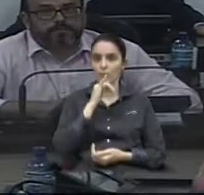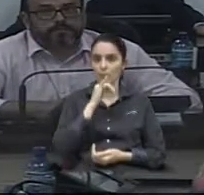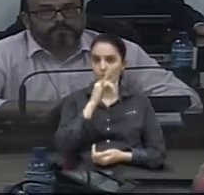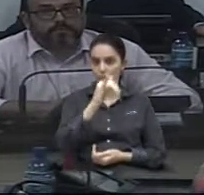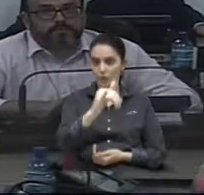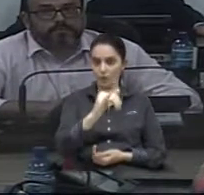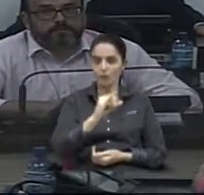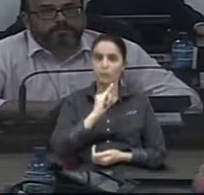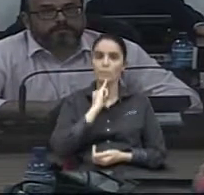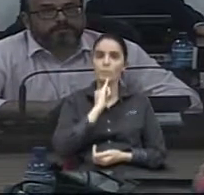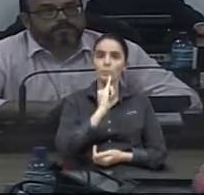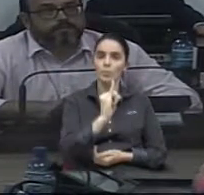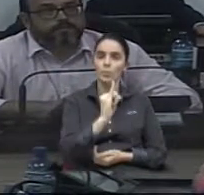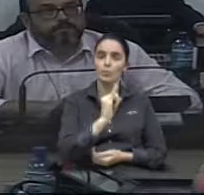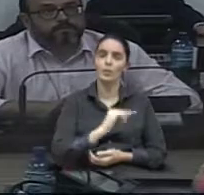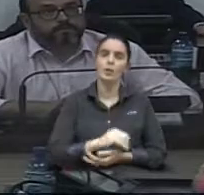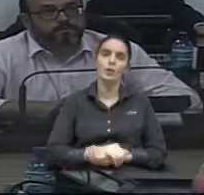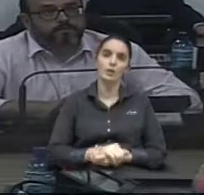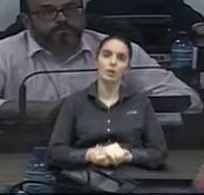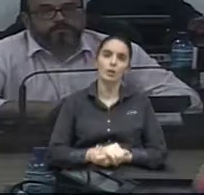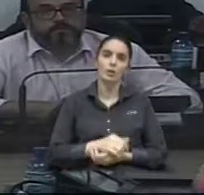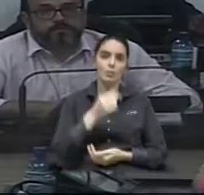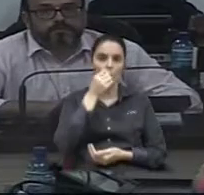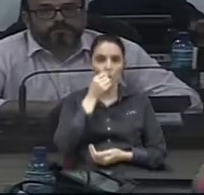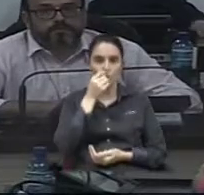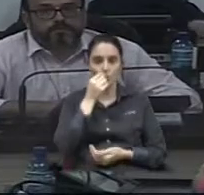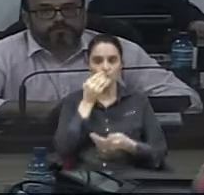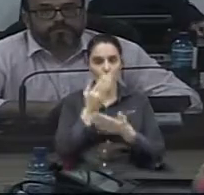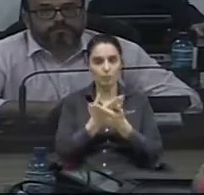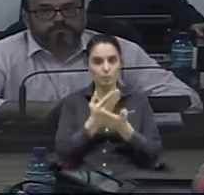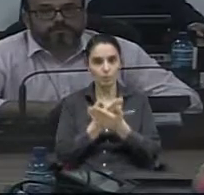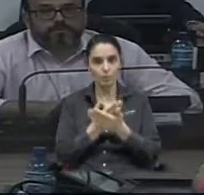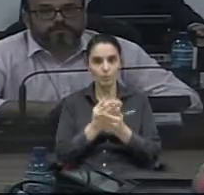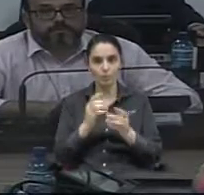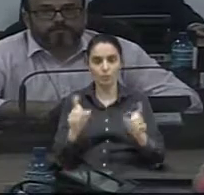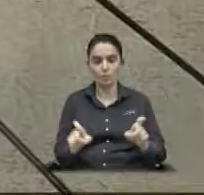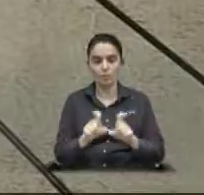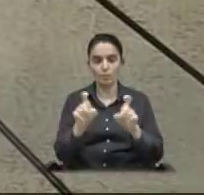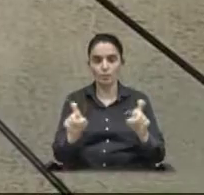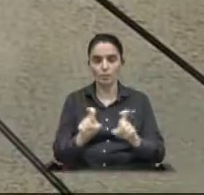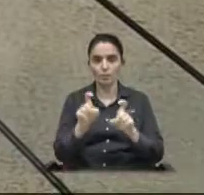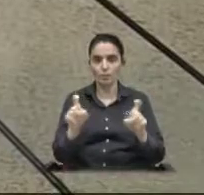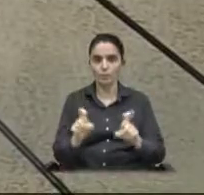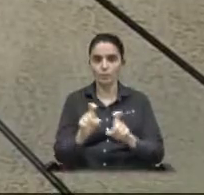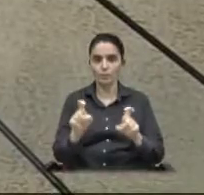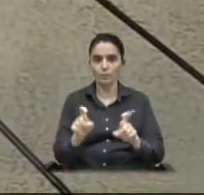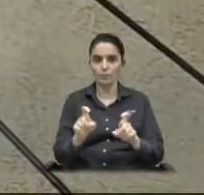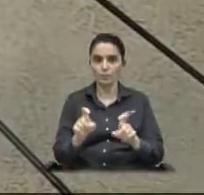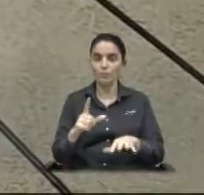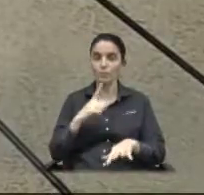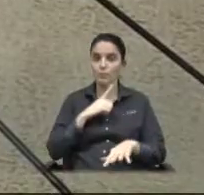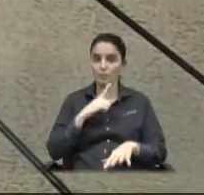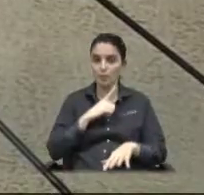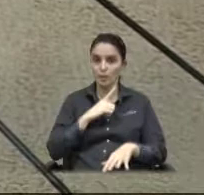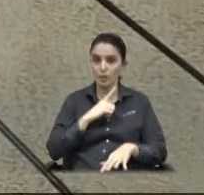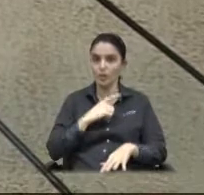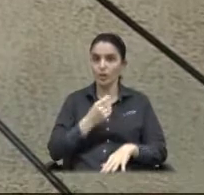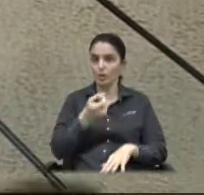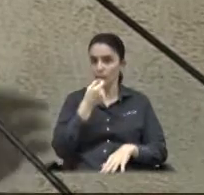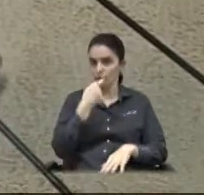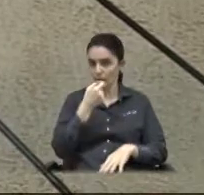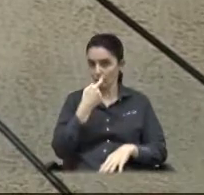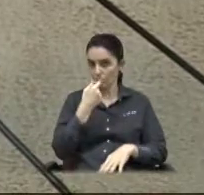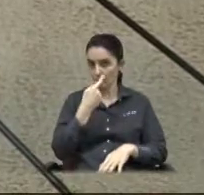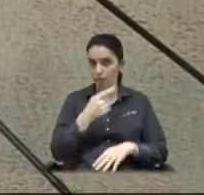informação que eu pude estudar acerca daquele software que está sendo utilizado nas farmácias e, de